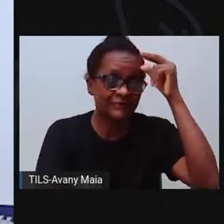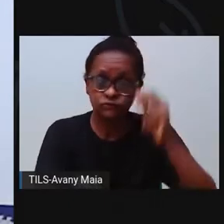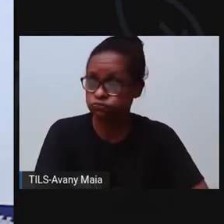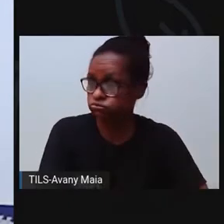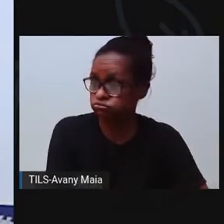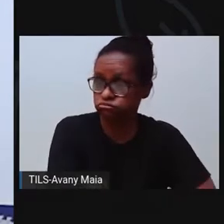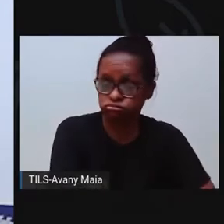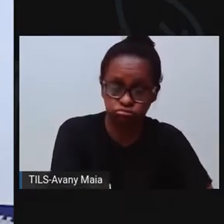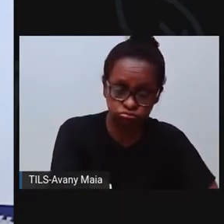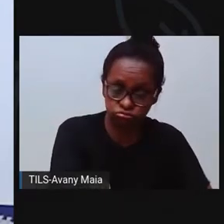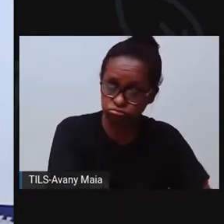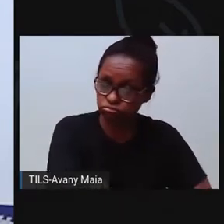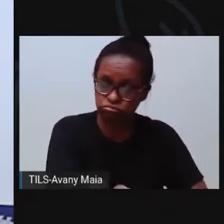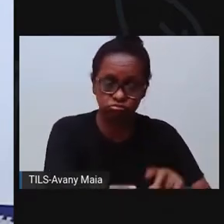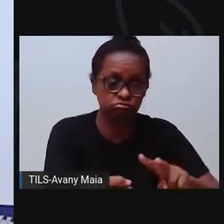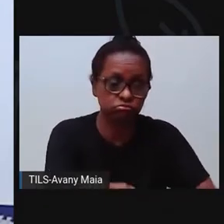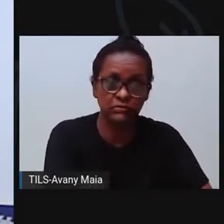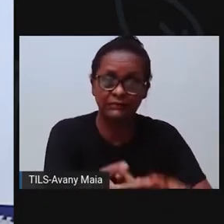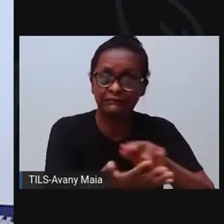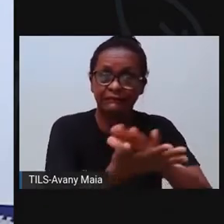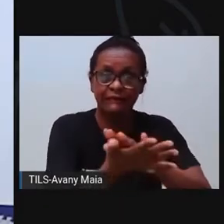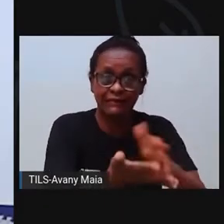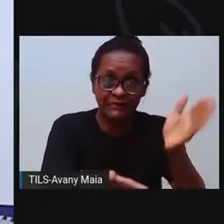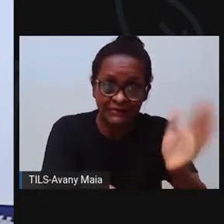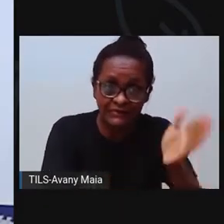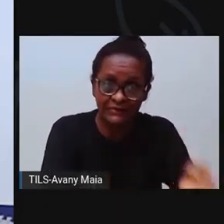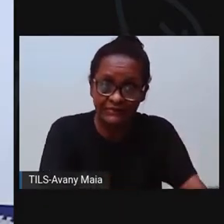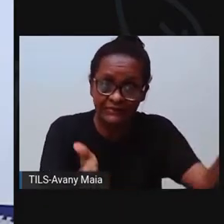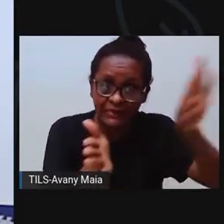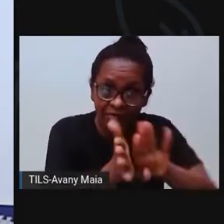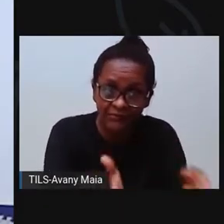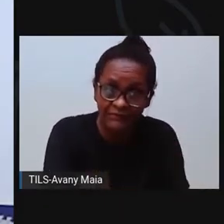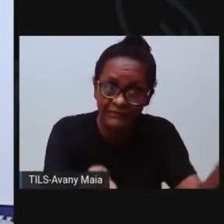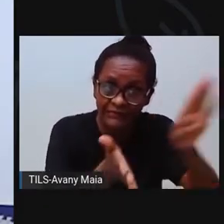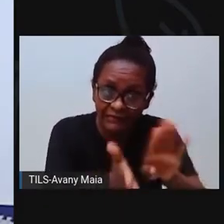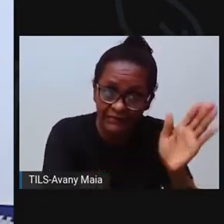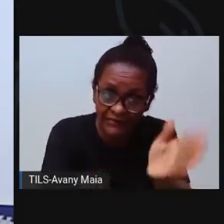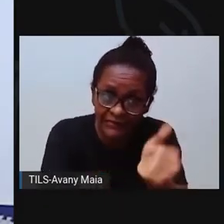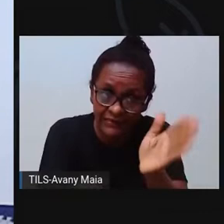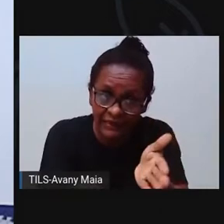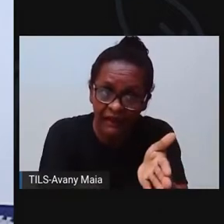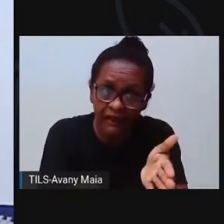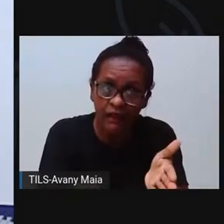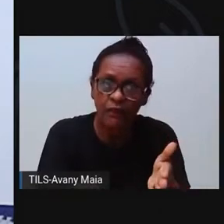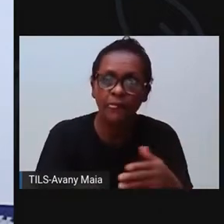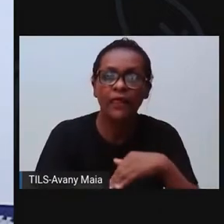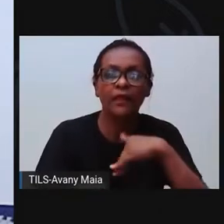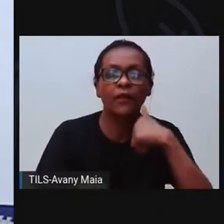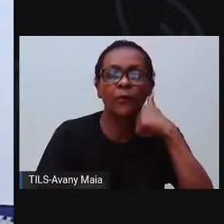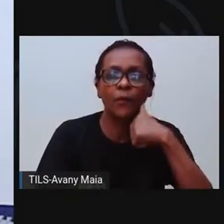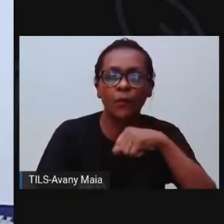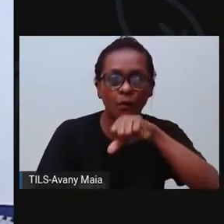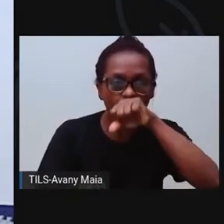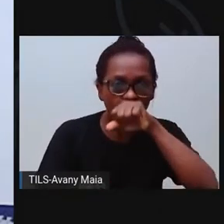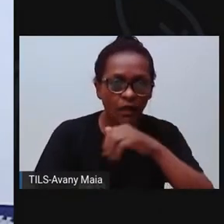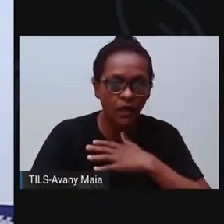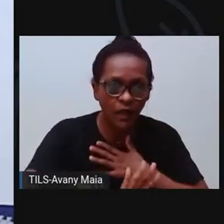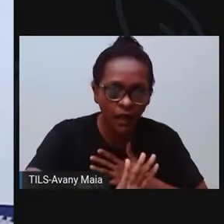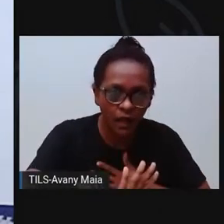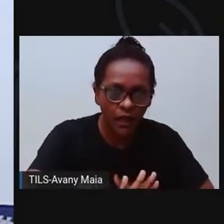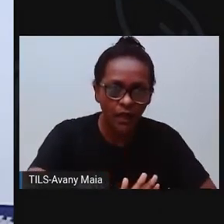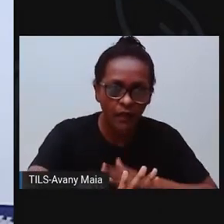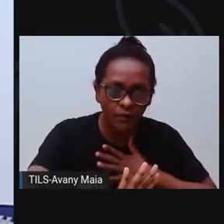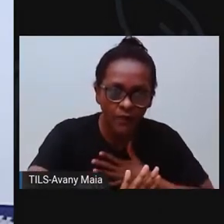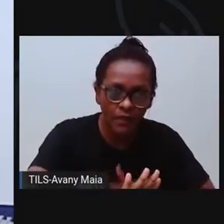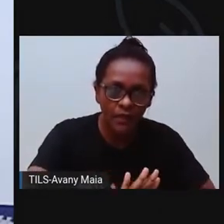começava a perguntar: Já chegou? Já chegou? Já vai chegar? Calma, coelhinho.